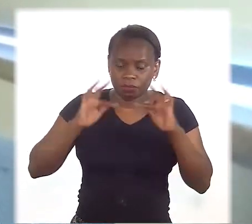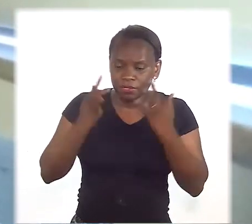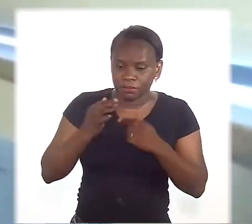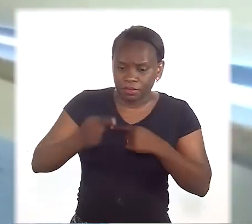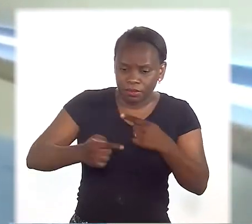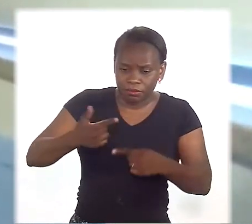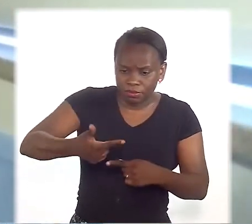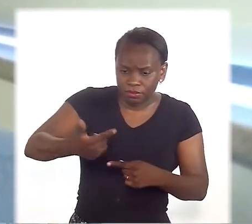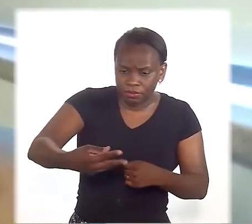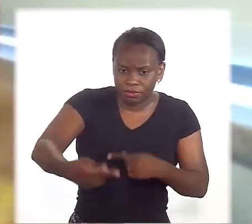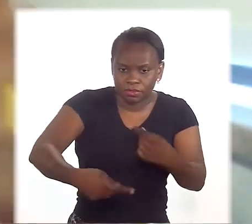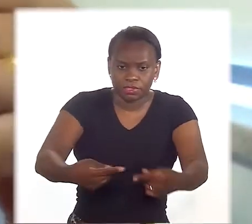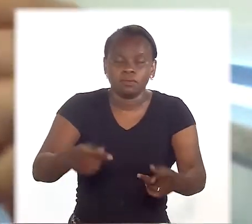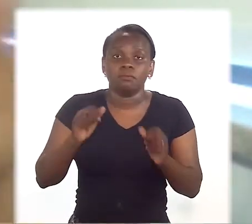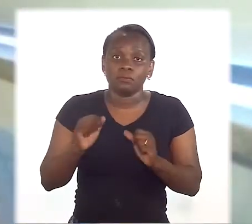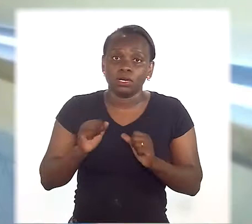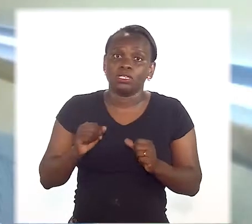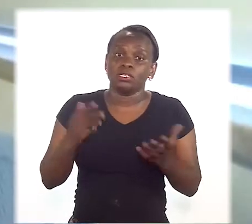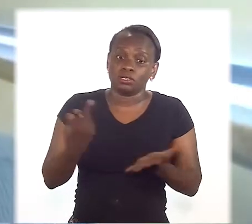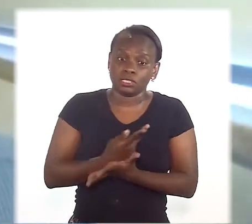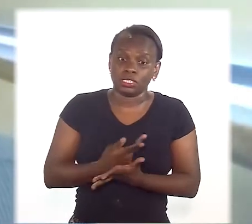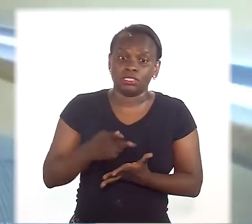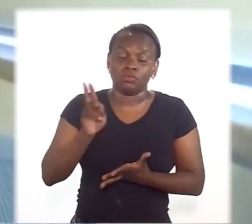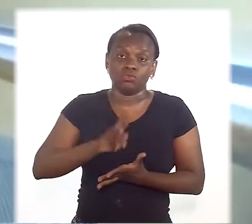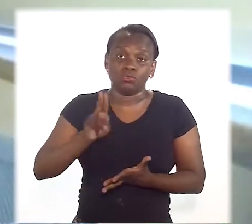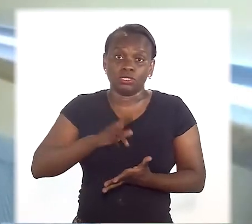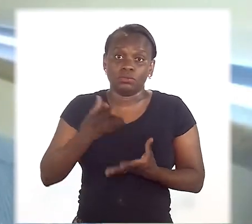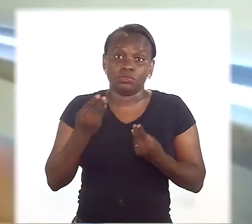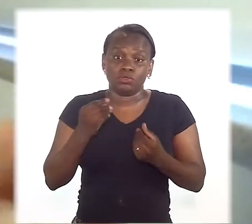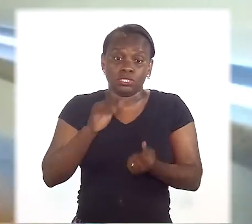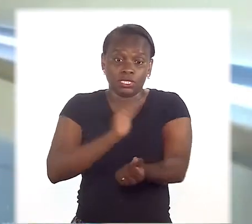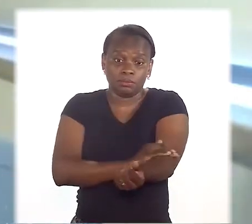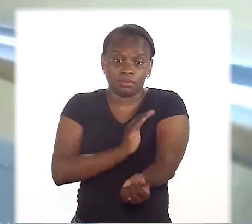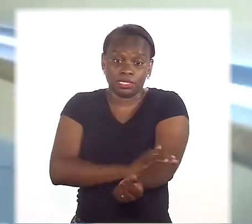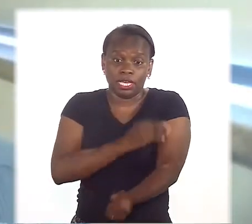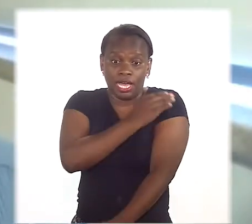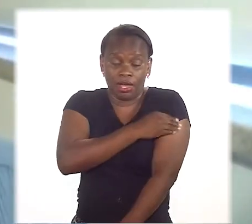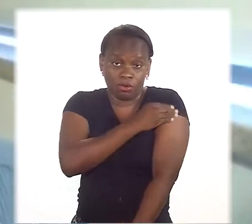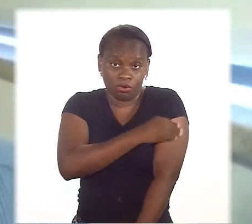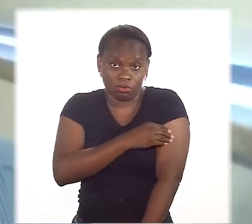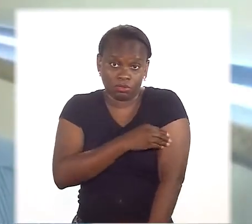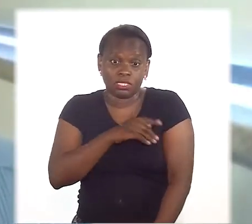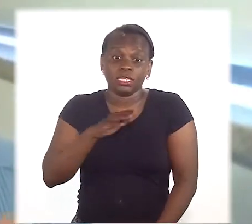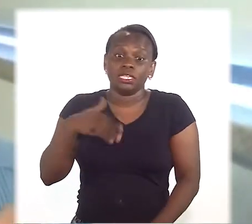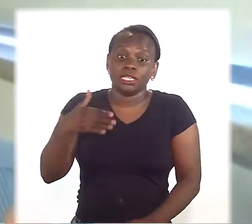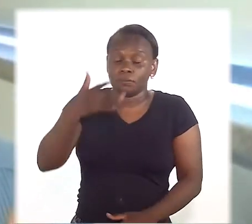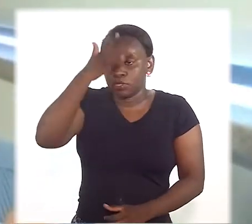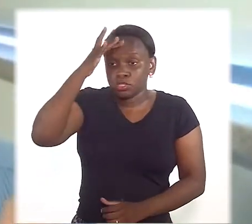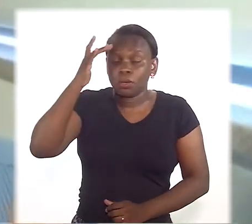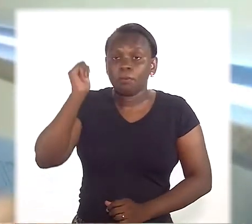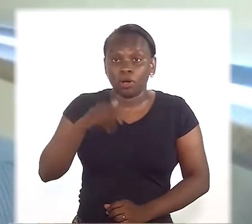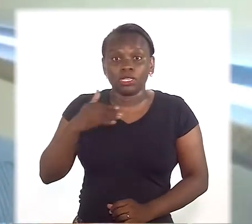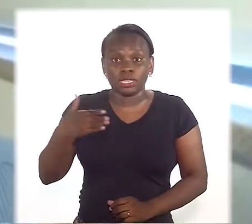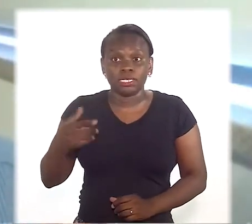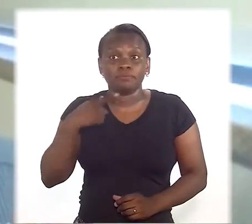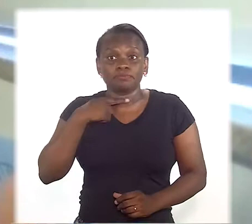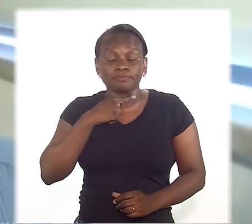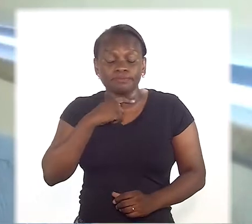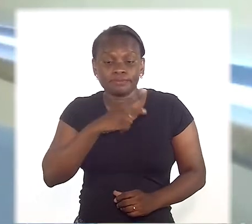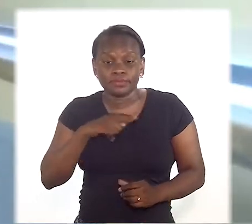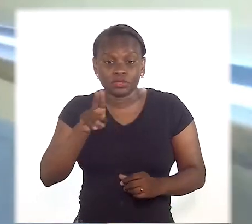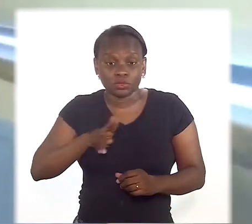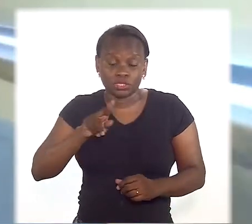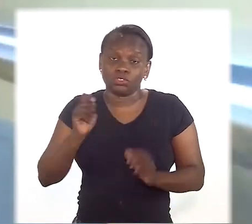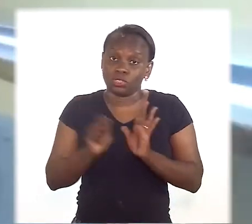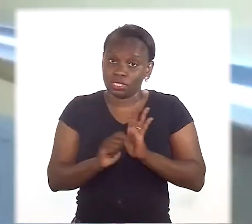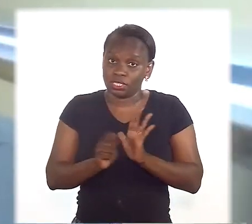quarta geração, onde possa ter havido quadros de abuso ou dependência de álcool. Essas pessoas estarão mais predispostas.